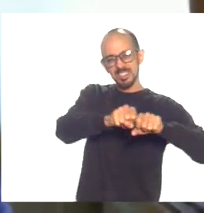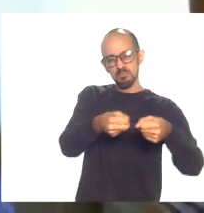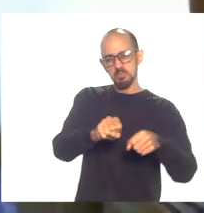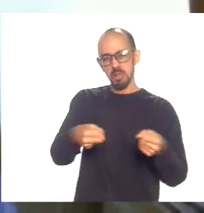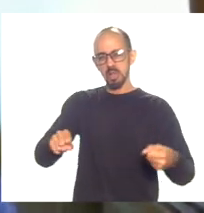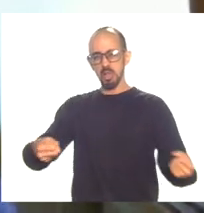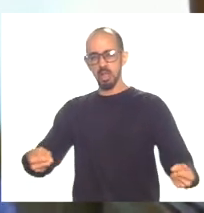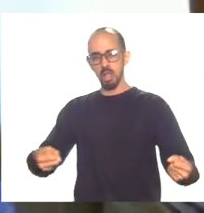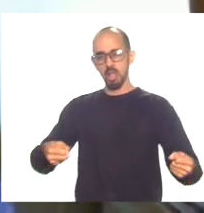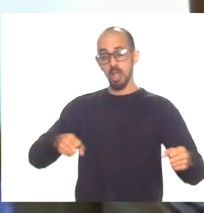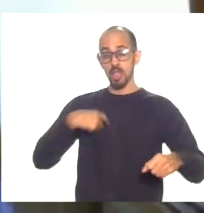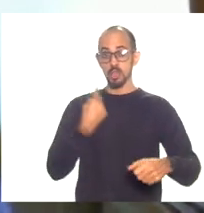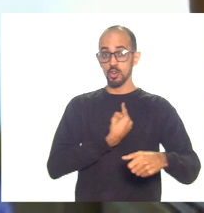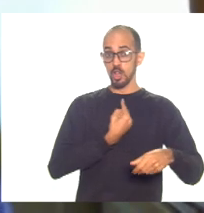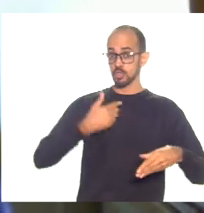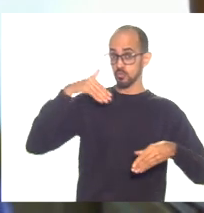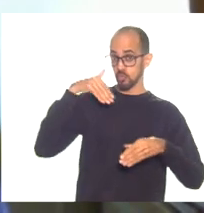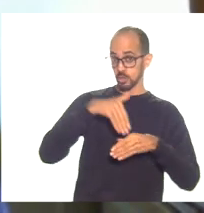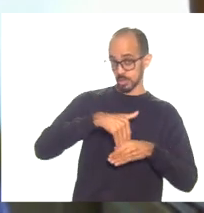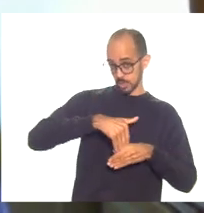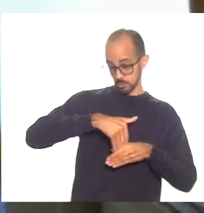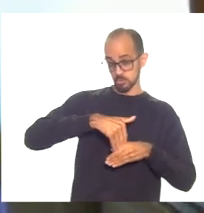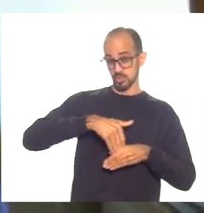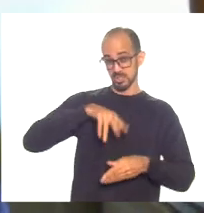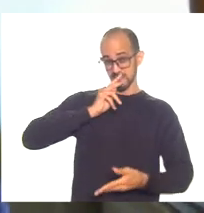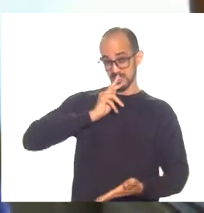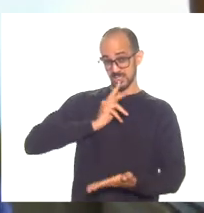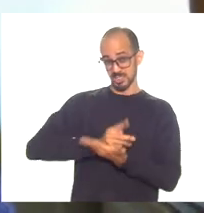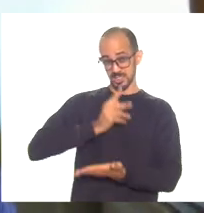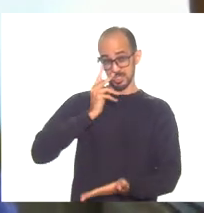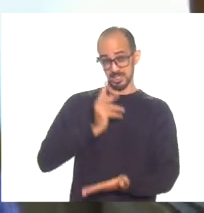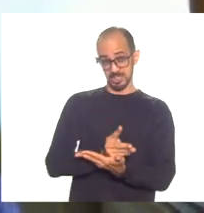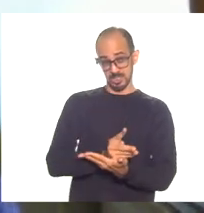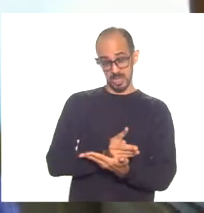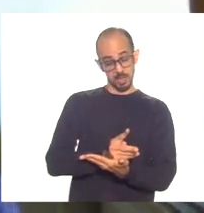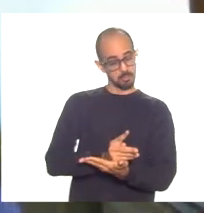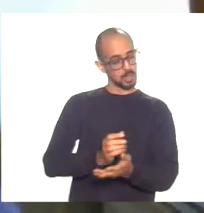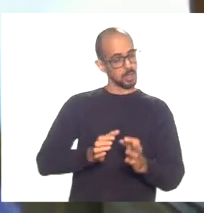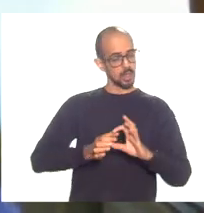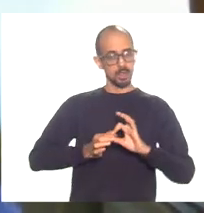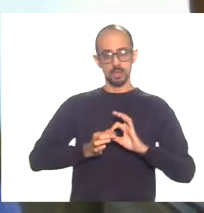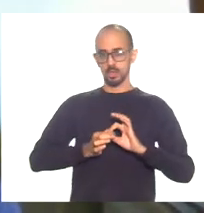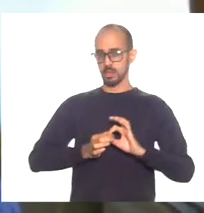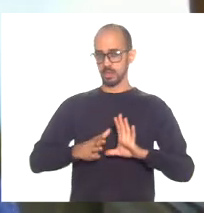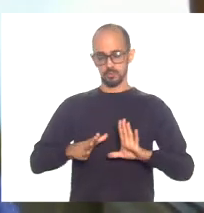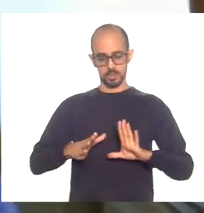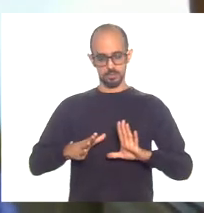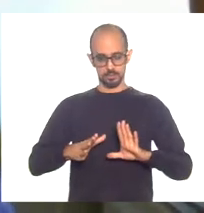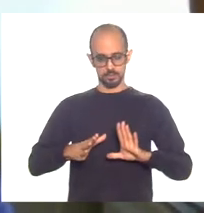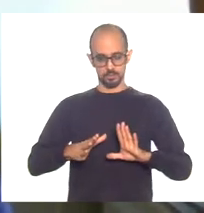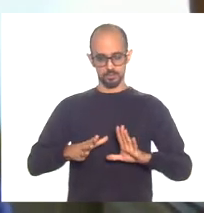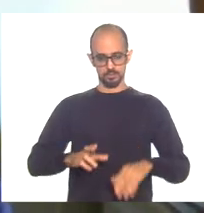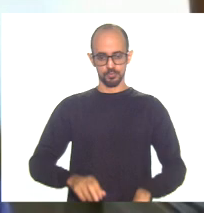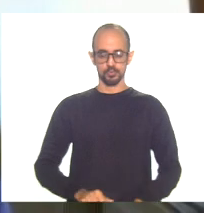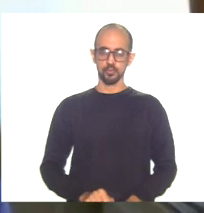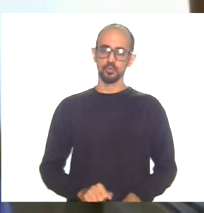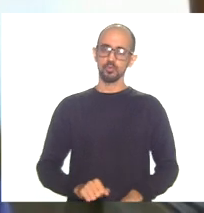E votamos sempre de forma independente.